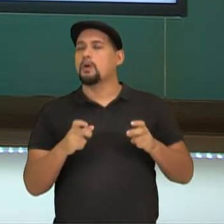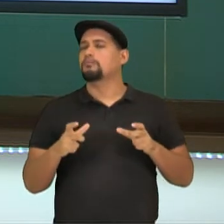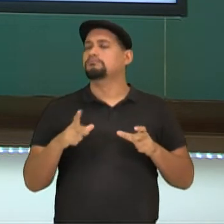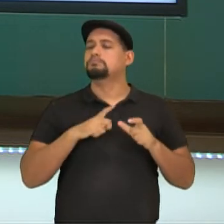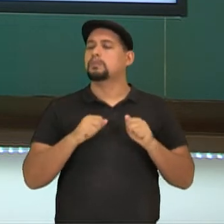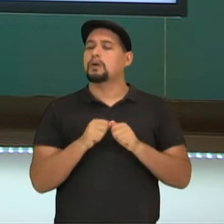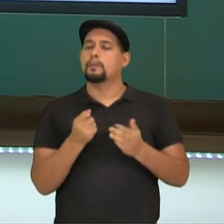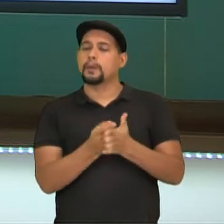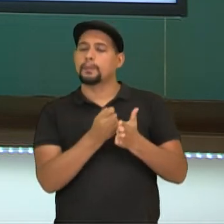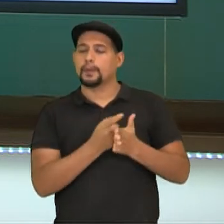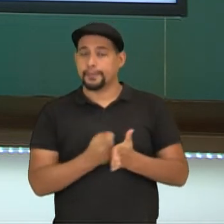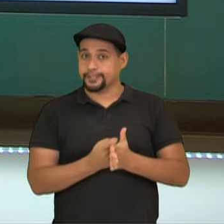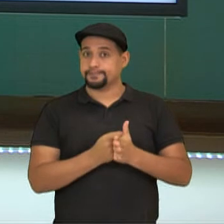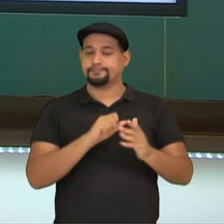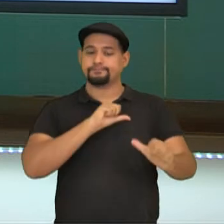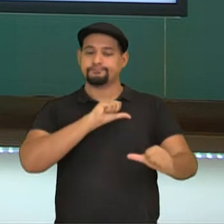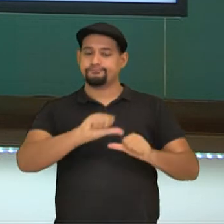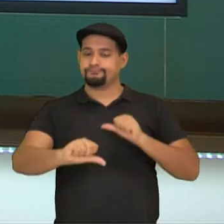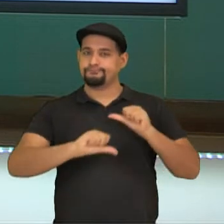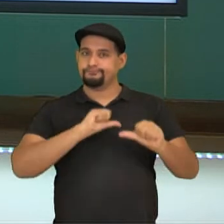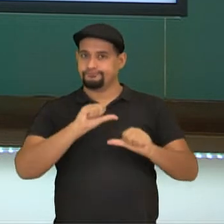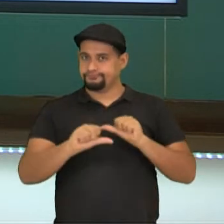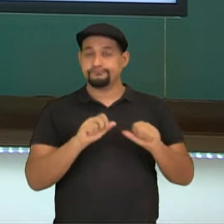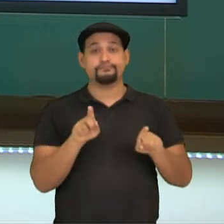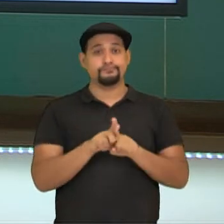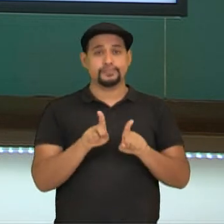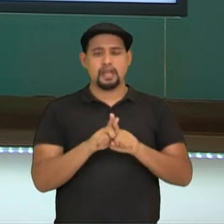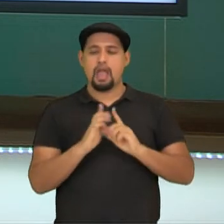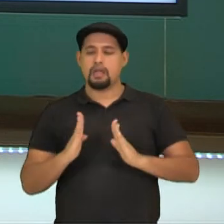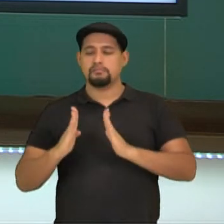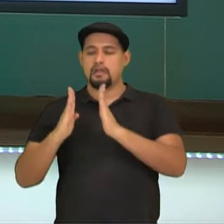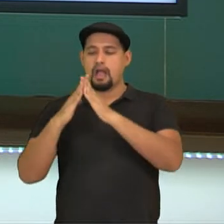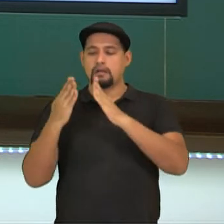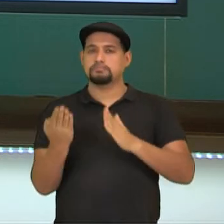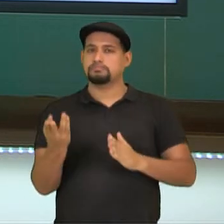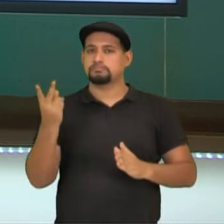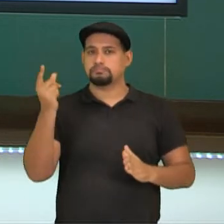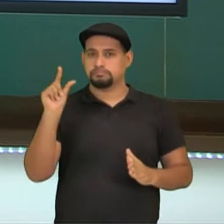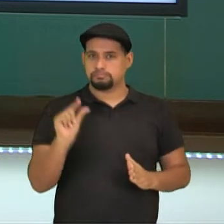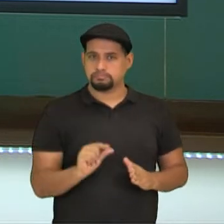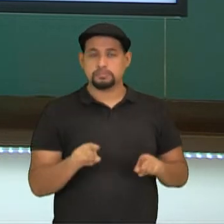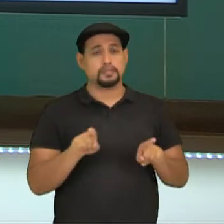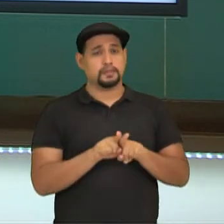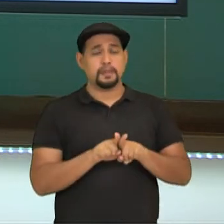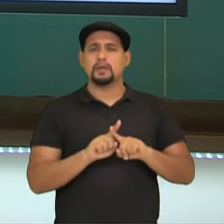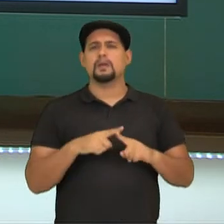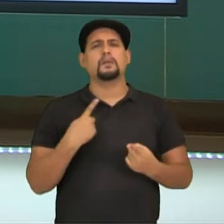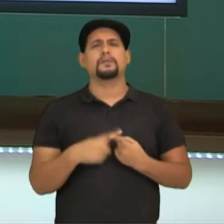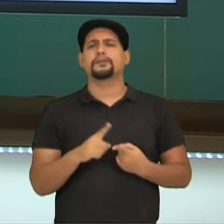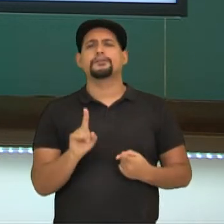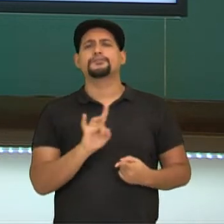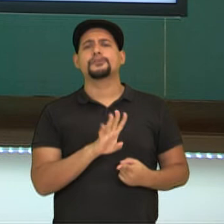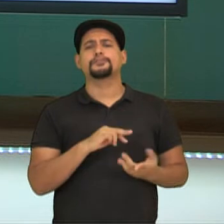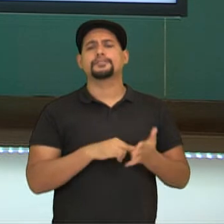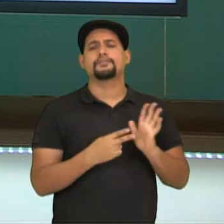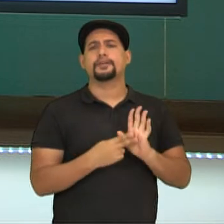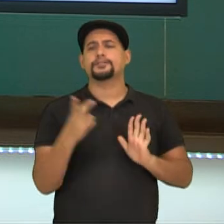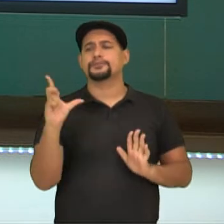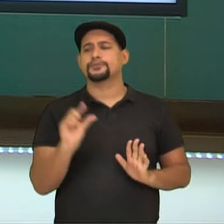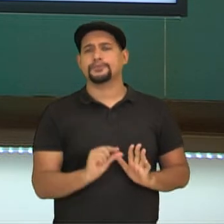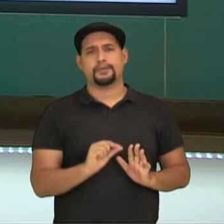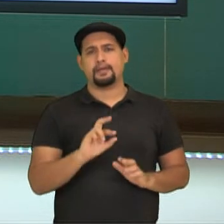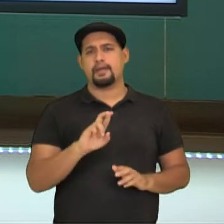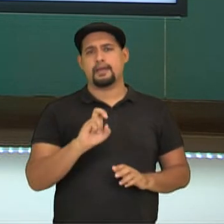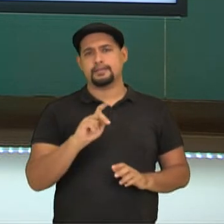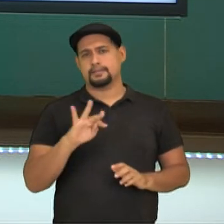pode economizar, trocar às vezes até mesmo a moradia para diminuir a questão da receita, porque não é só diminuir a